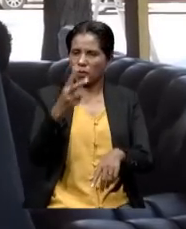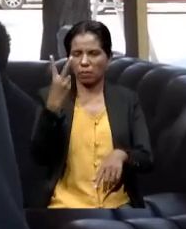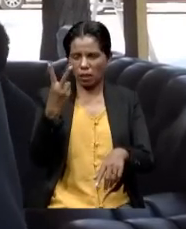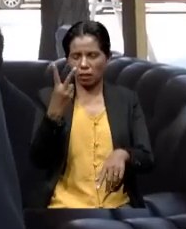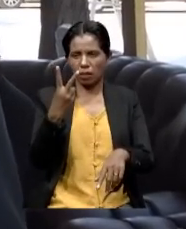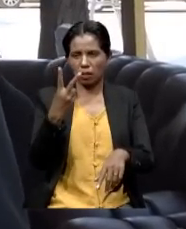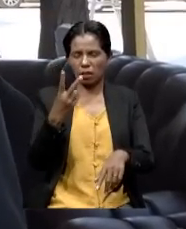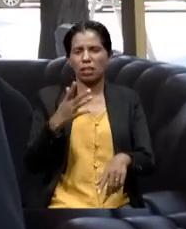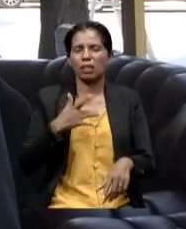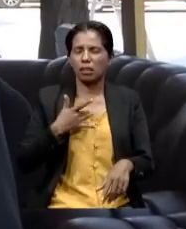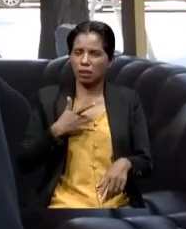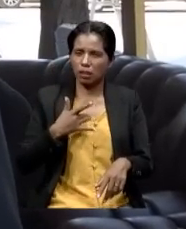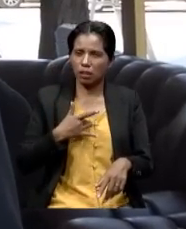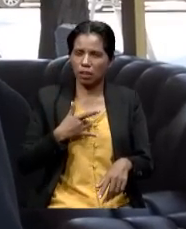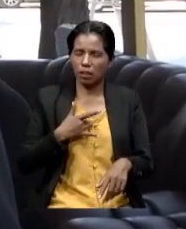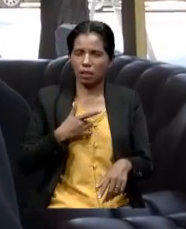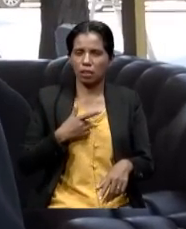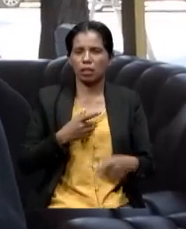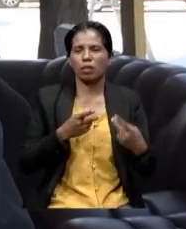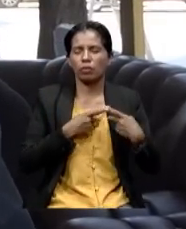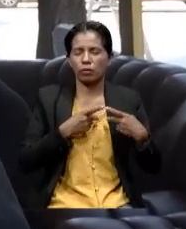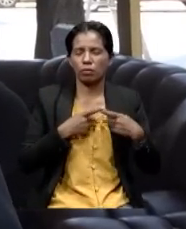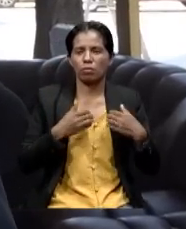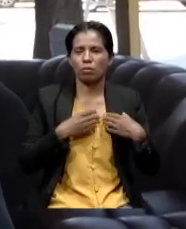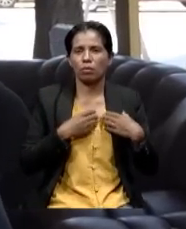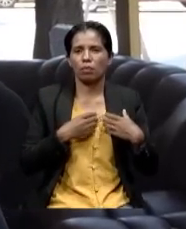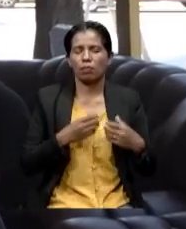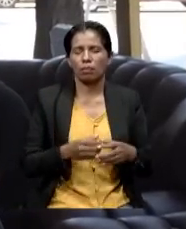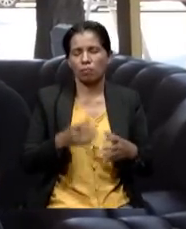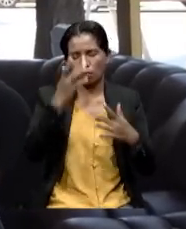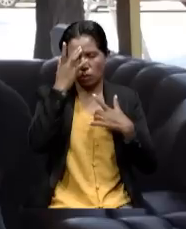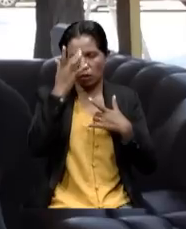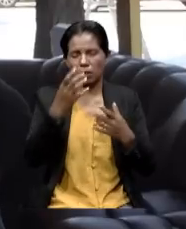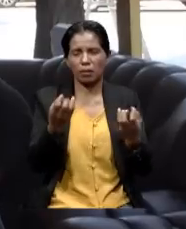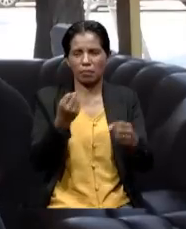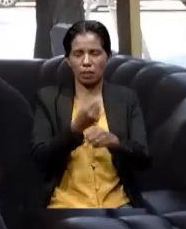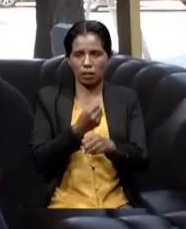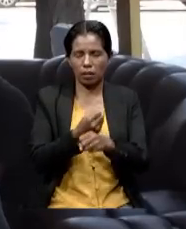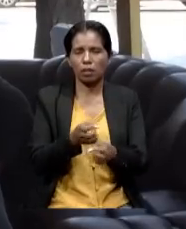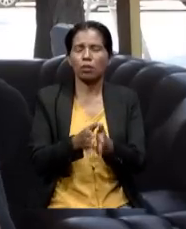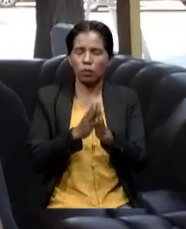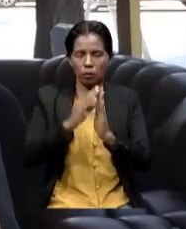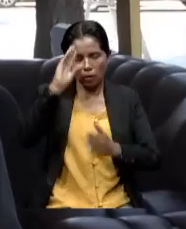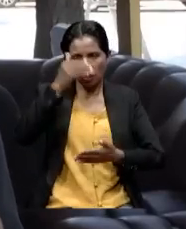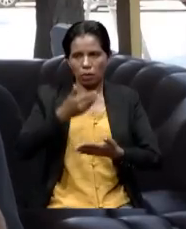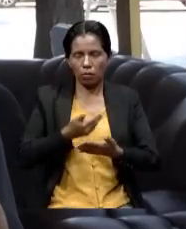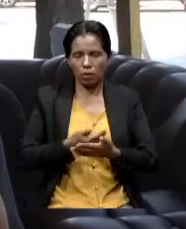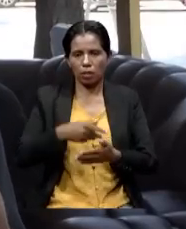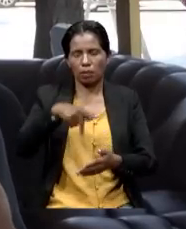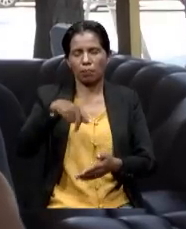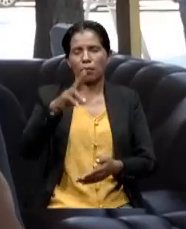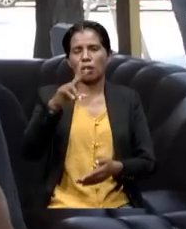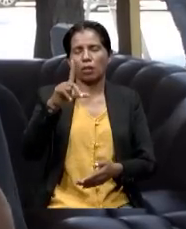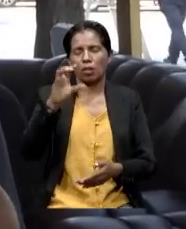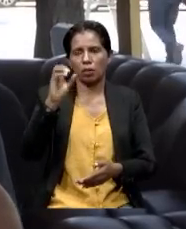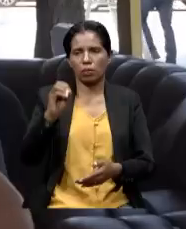nia sente la dia sente la dia. Então, eu uso o banho Juan Paulo,